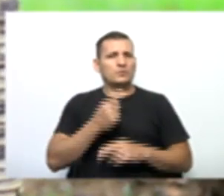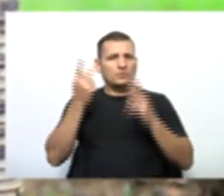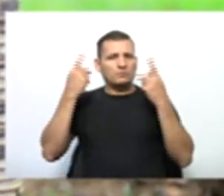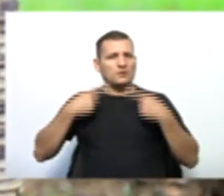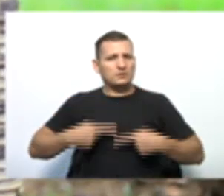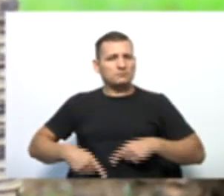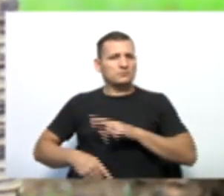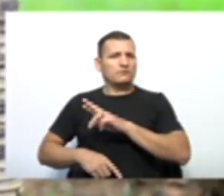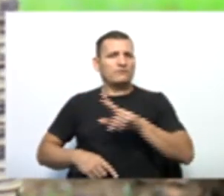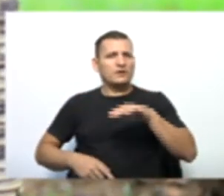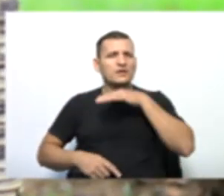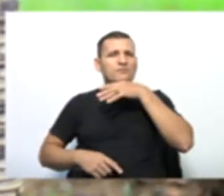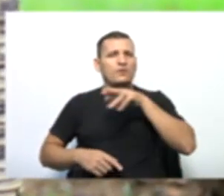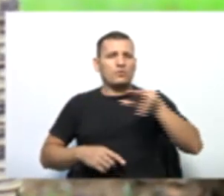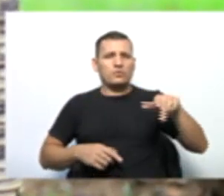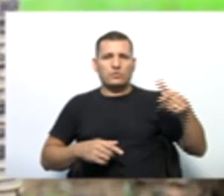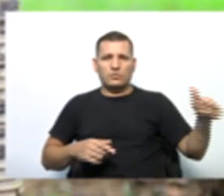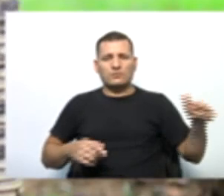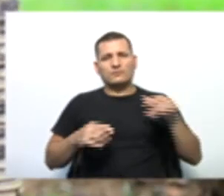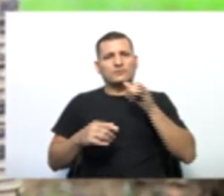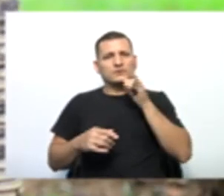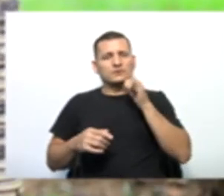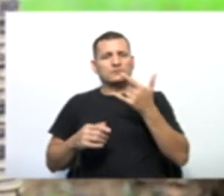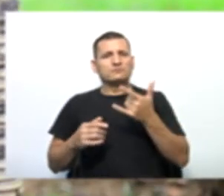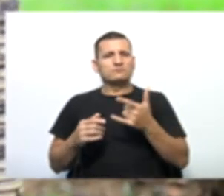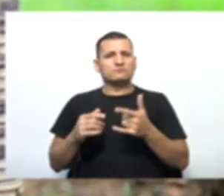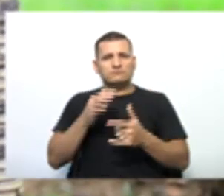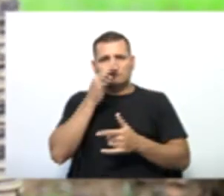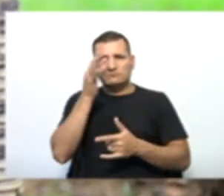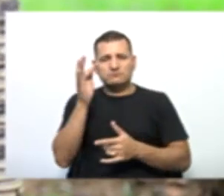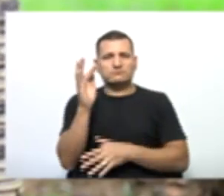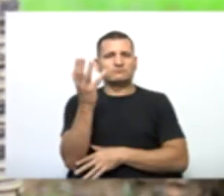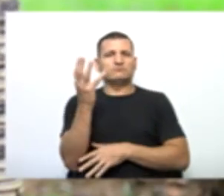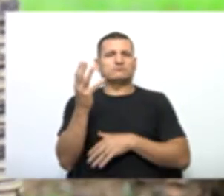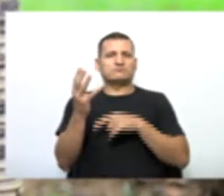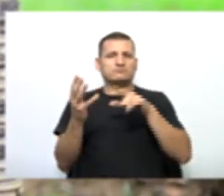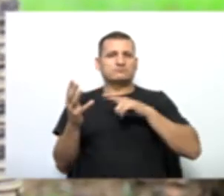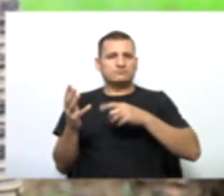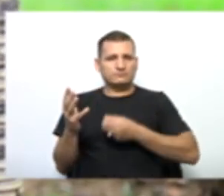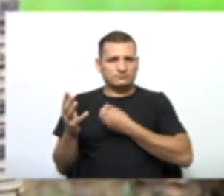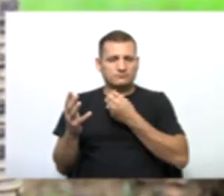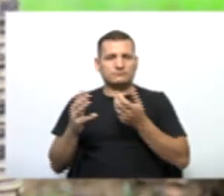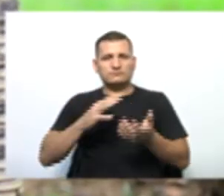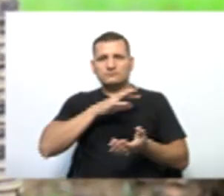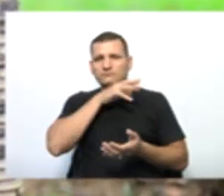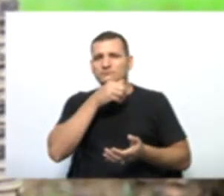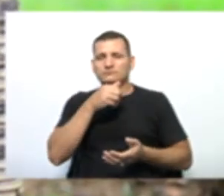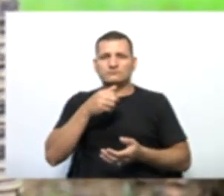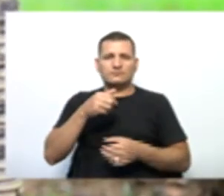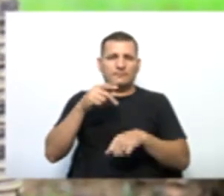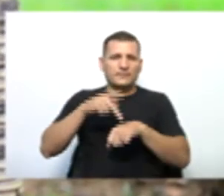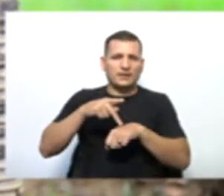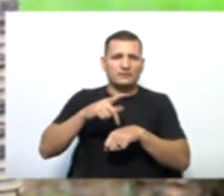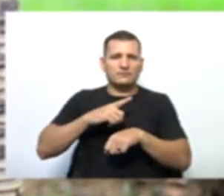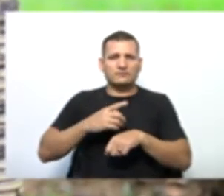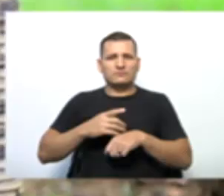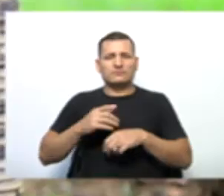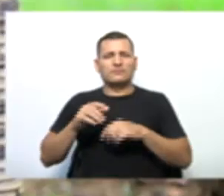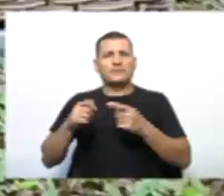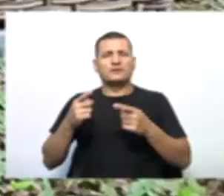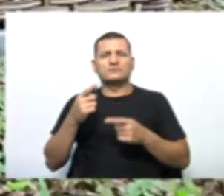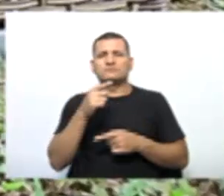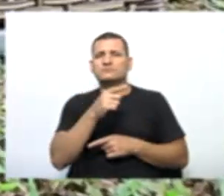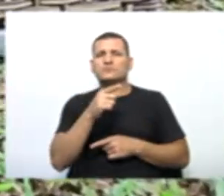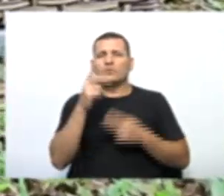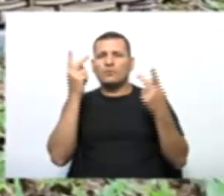ser humano? Se você for ver, as plantas têm uma vida, os animais têm uma vida, as pedras têm uma vida, mas o ser humano, qual que é a vida